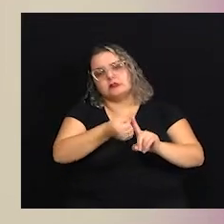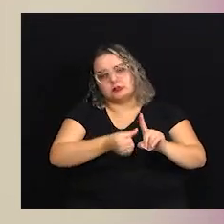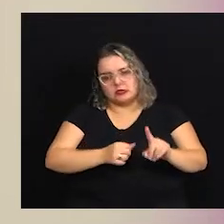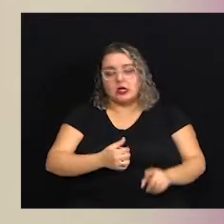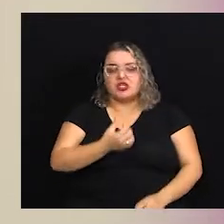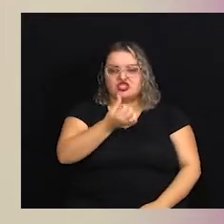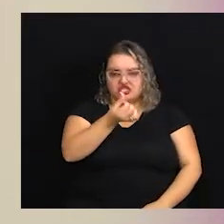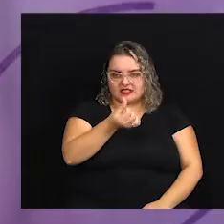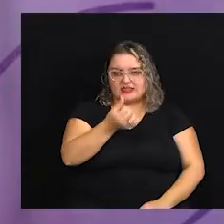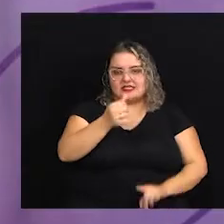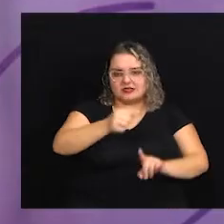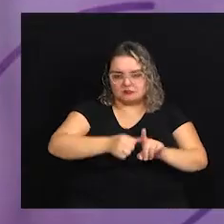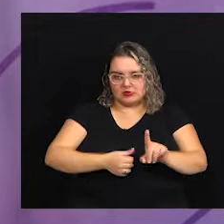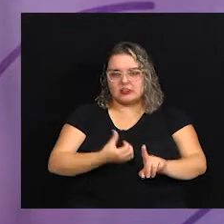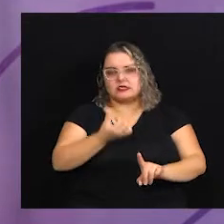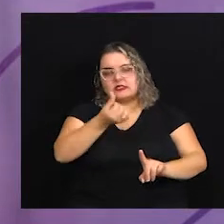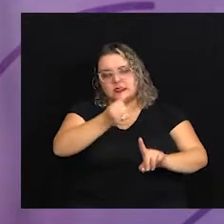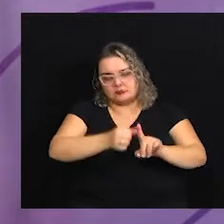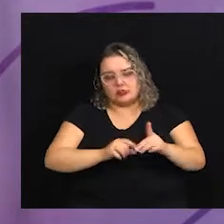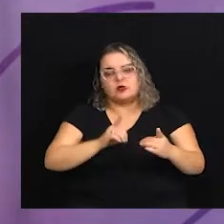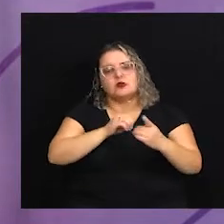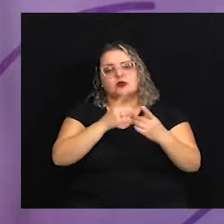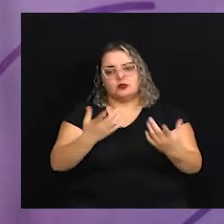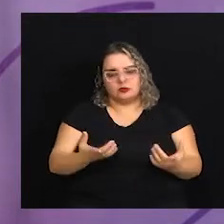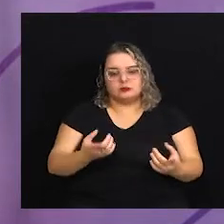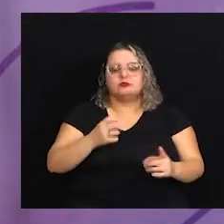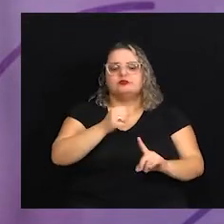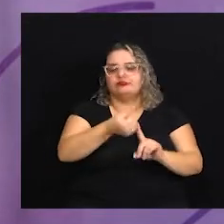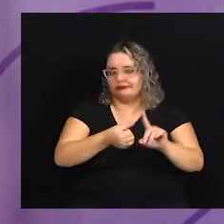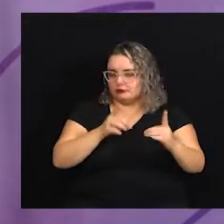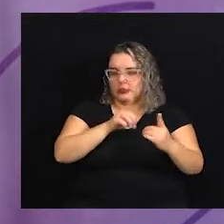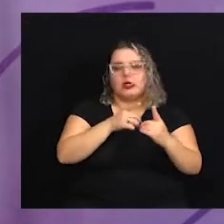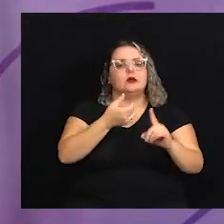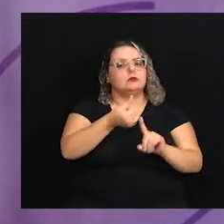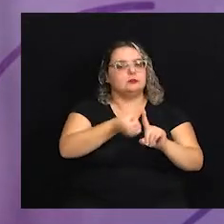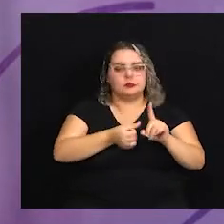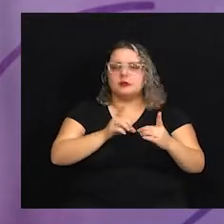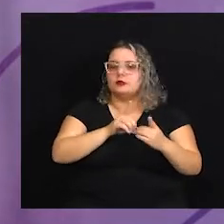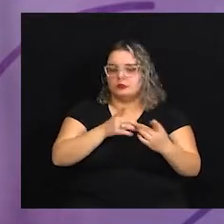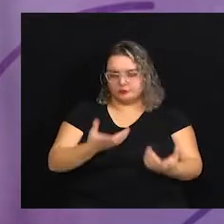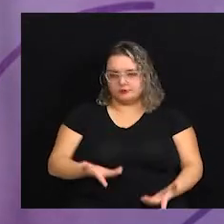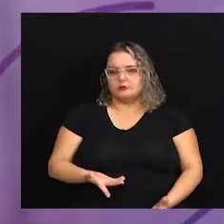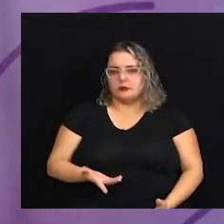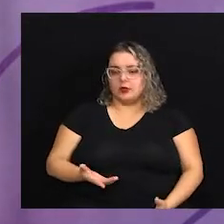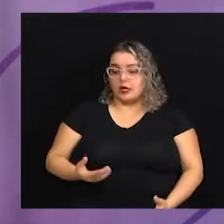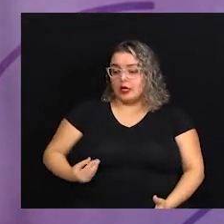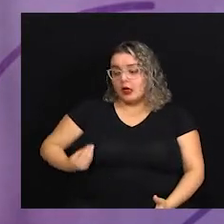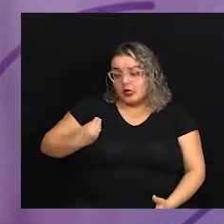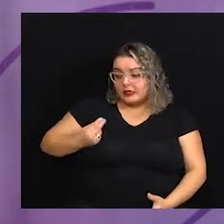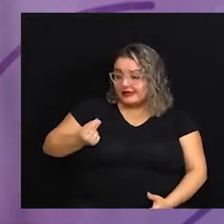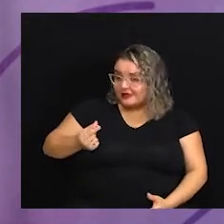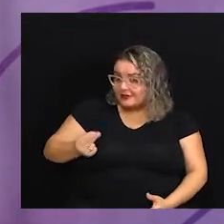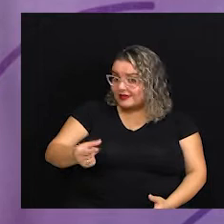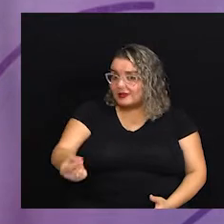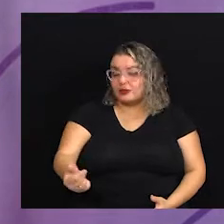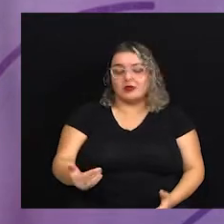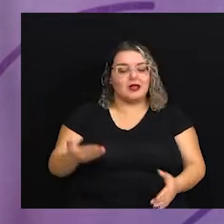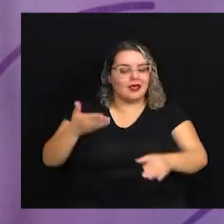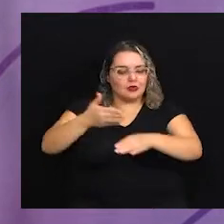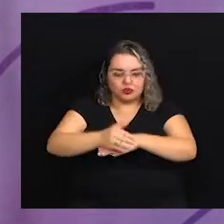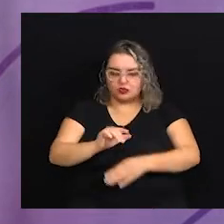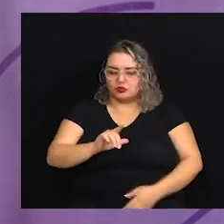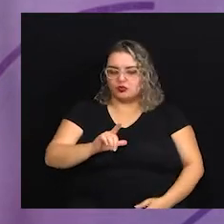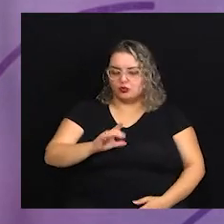6 meses eu avalio. E essa reposição hormonal, esse controle hormonal tem que ser ao longo da vida? A mulher entrou aí